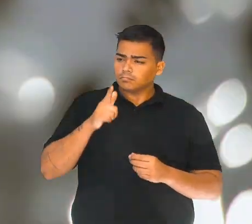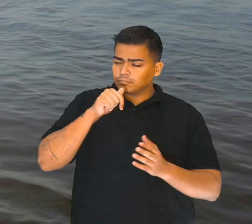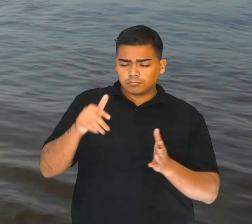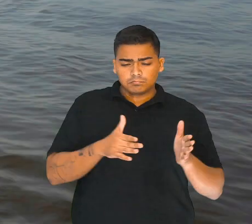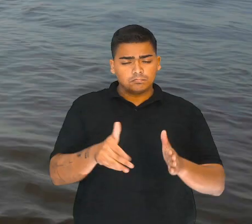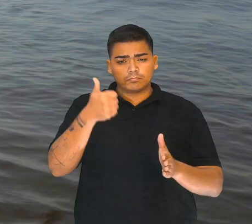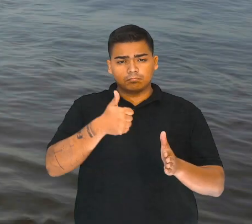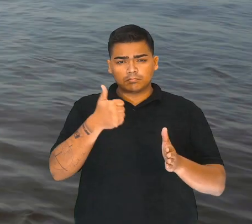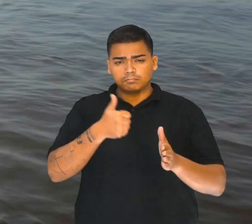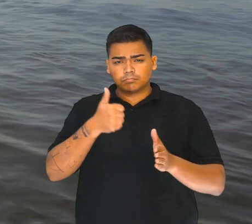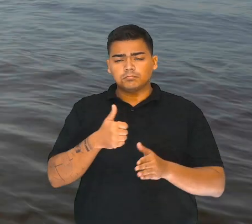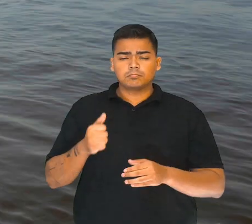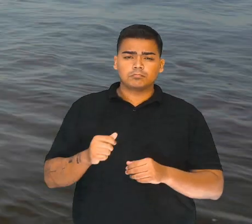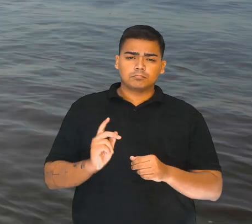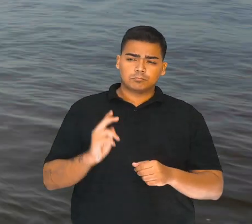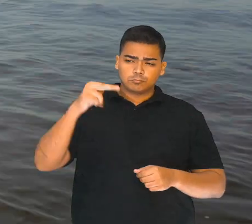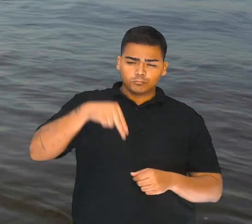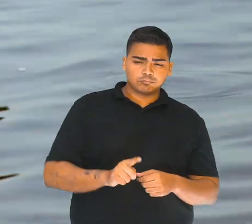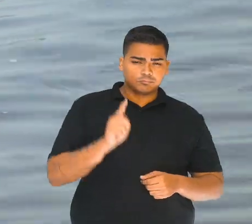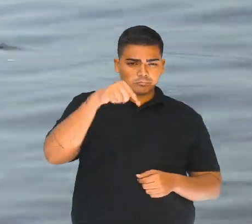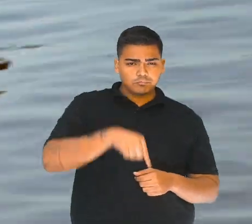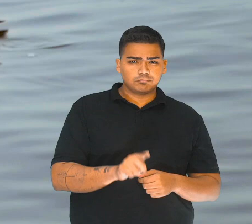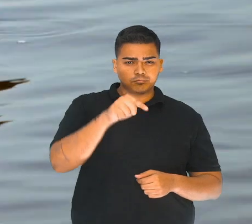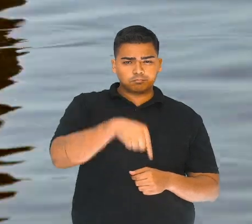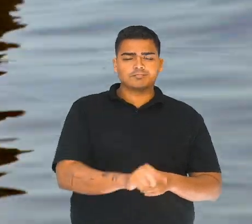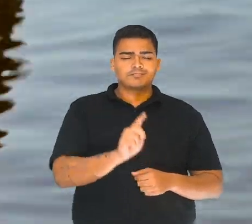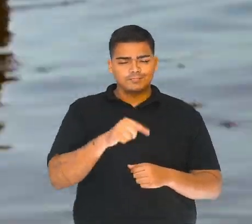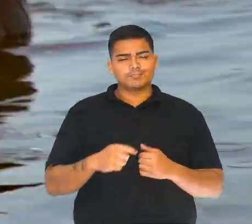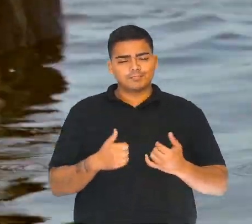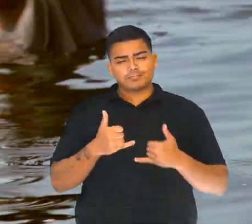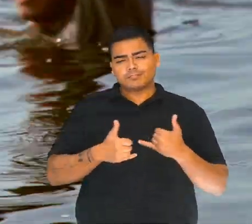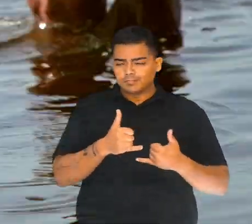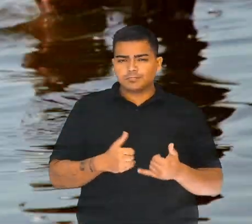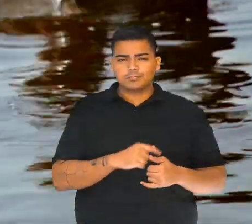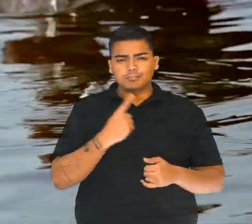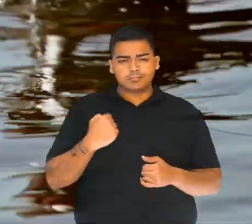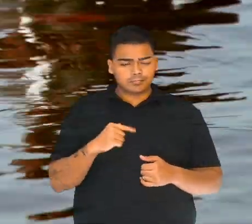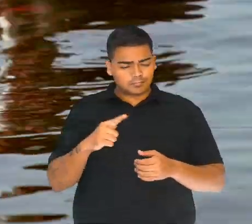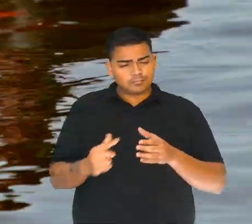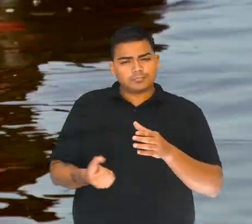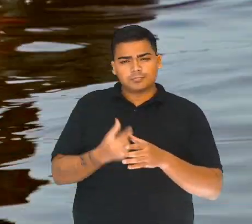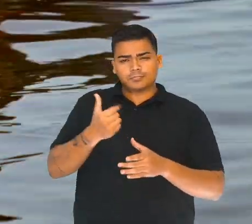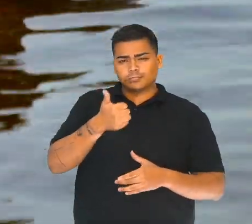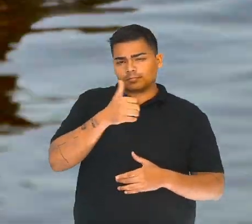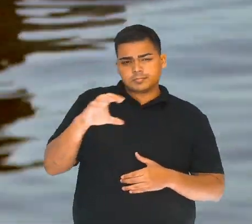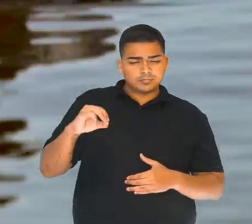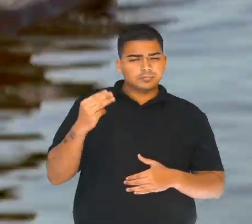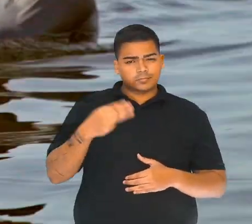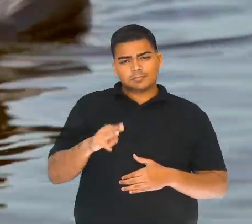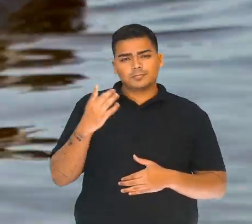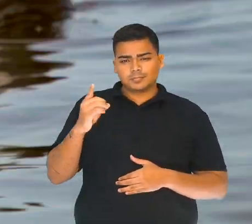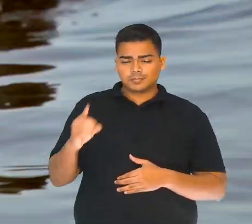primeiro unicórnio, né? Só que o unicórnio, $1 bilhão, a gente está mirando um pouco menos. Quando a gente tiver uma startup de $100